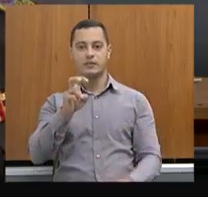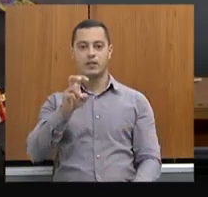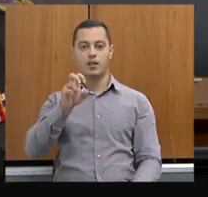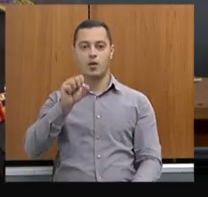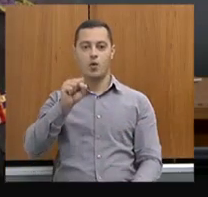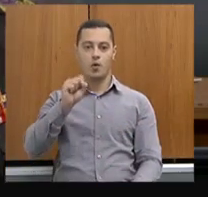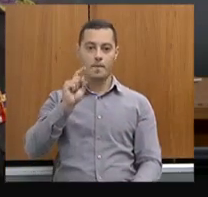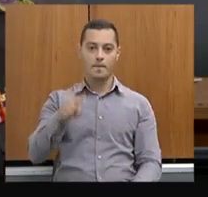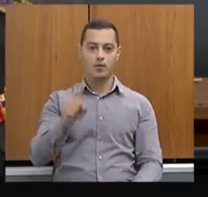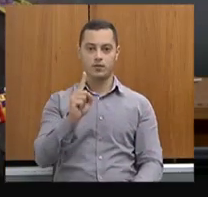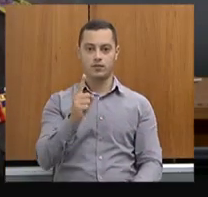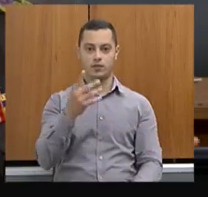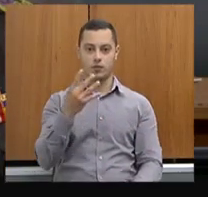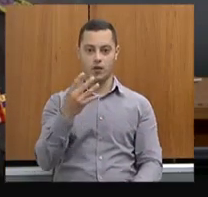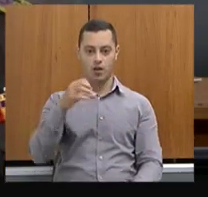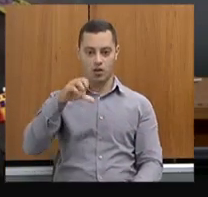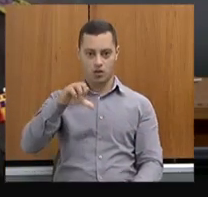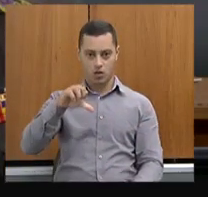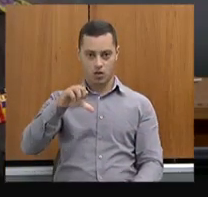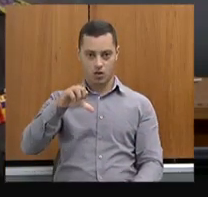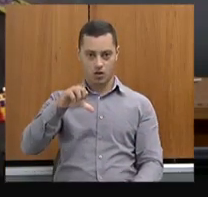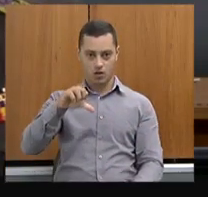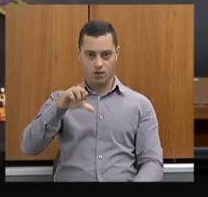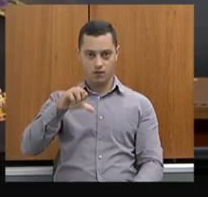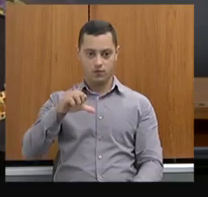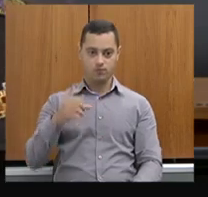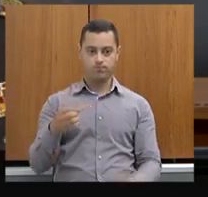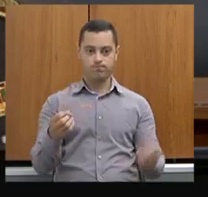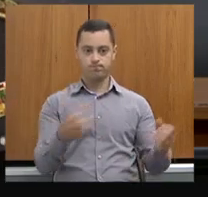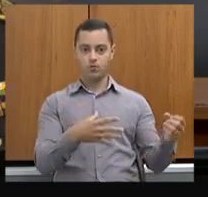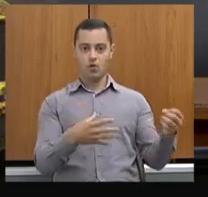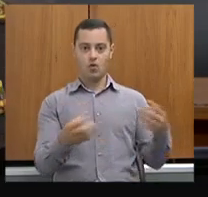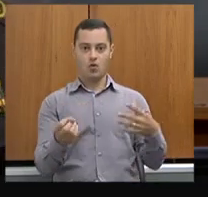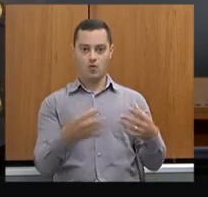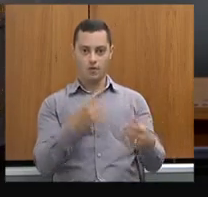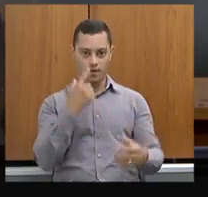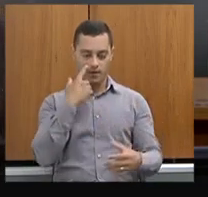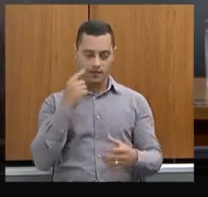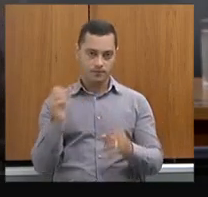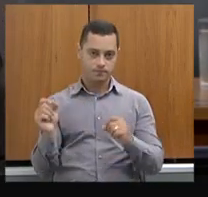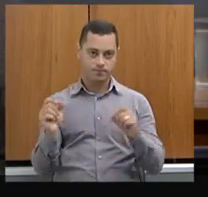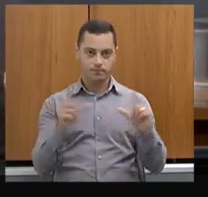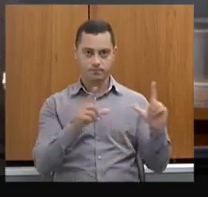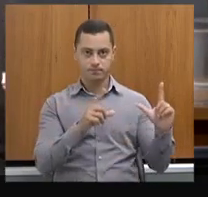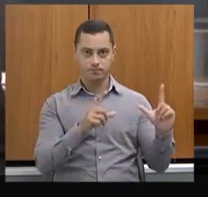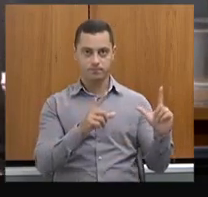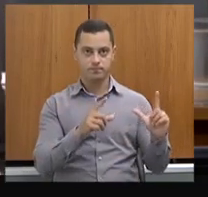58.149 e 49 equipamentos diversos pode passar